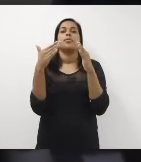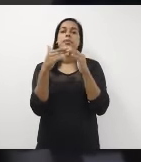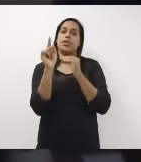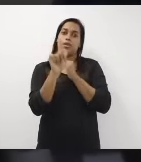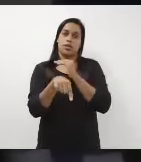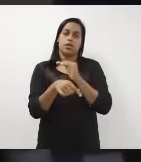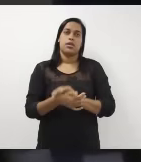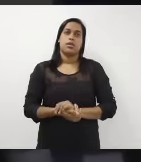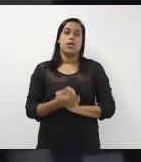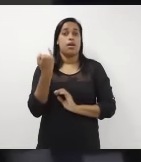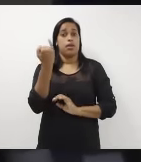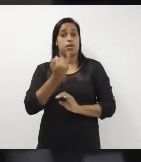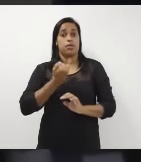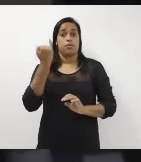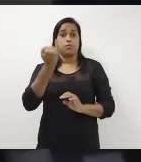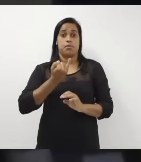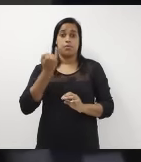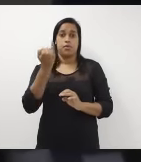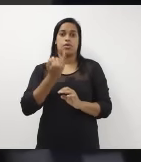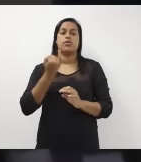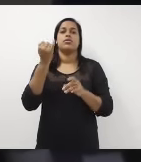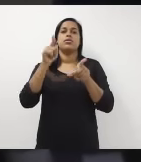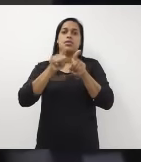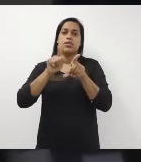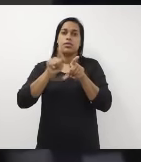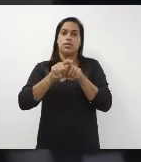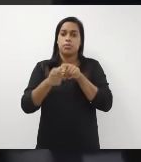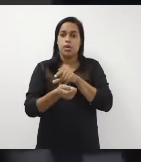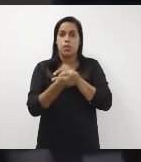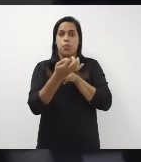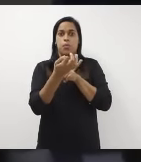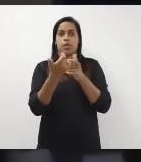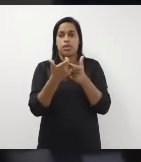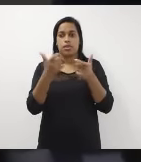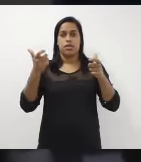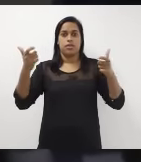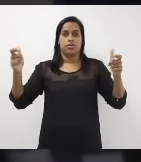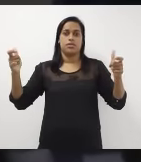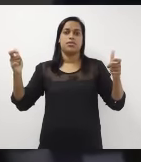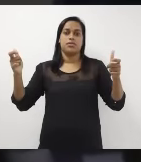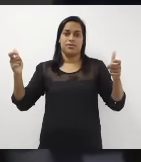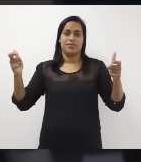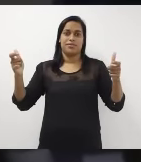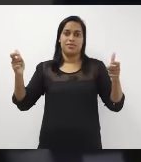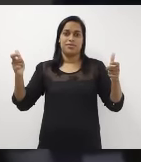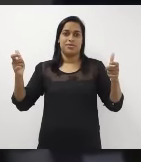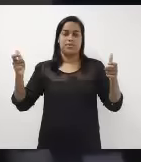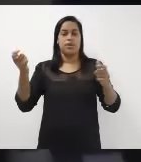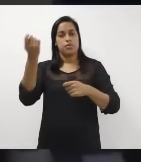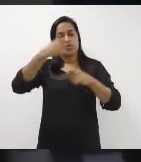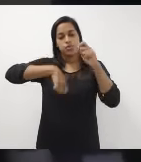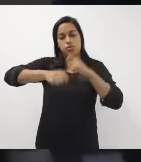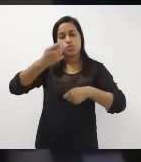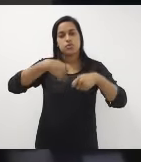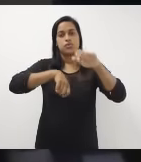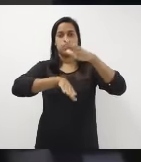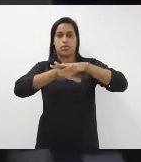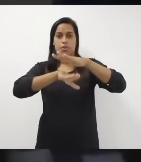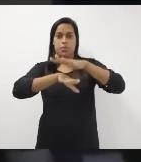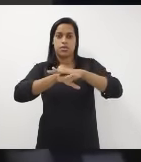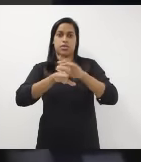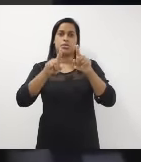Então, é importante também dimensionar o estoque máximo, porque uma grande quantidade de estoque vai gerar mais custo de armazenamento, vai